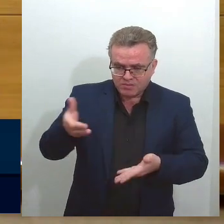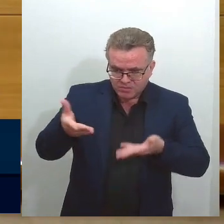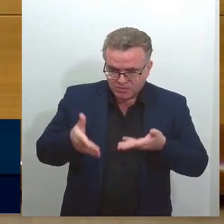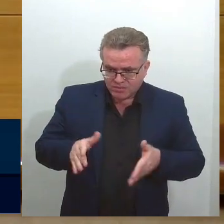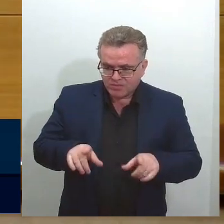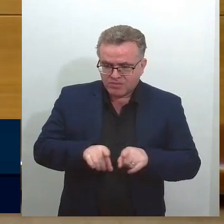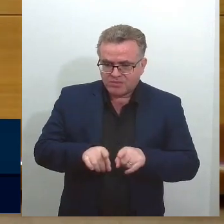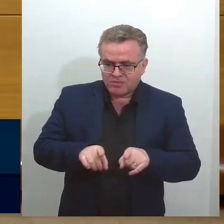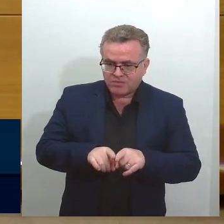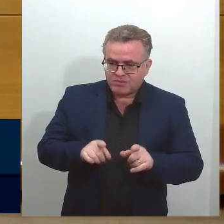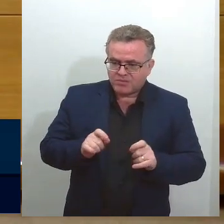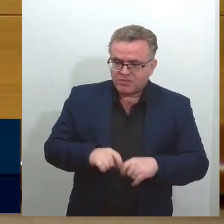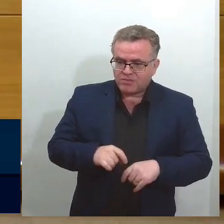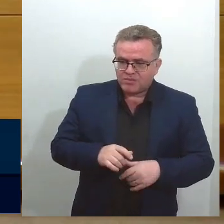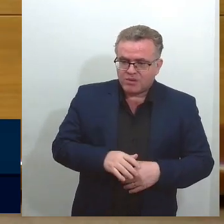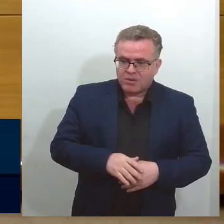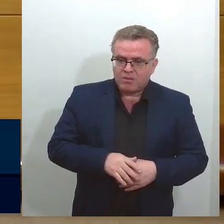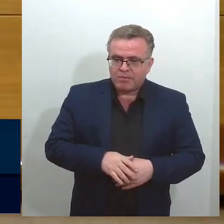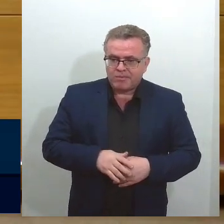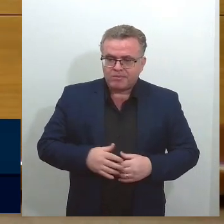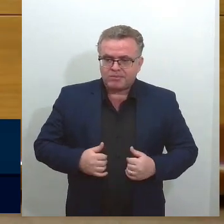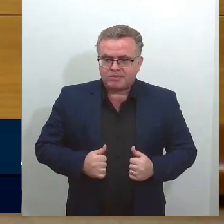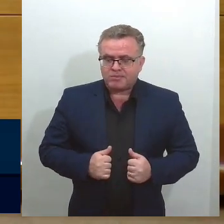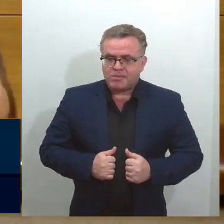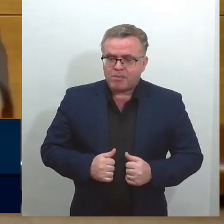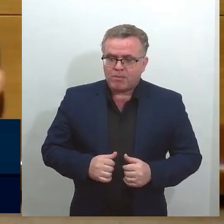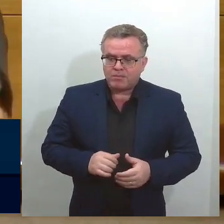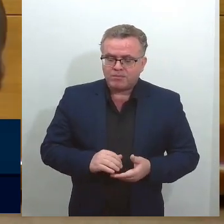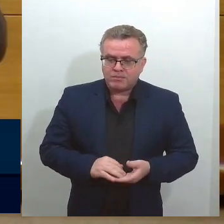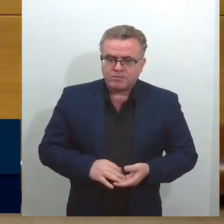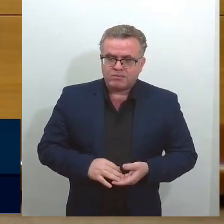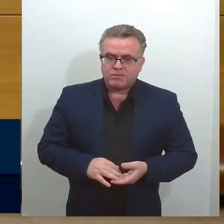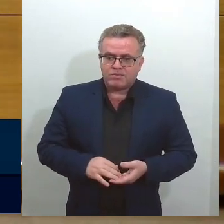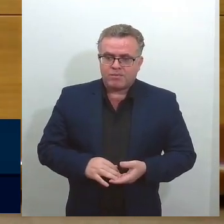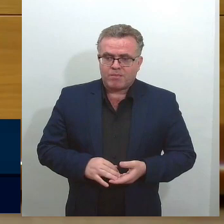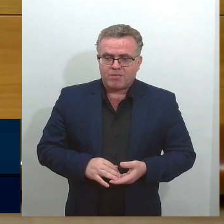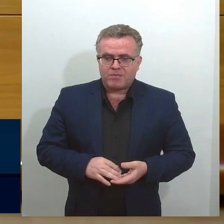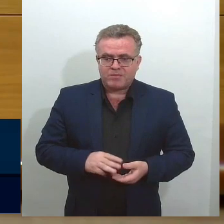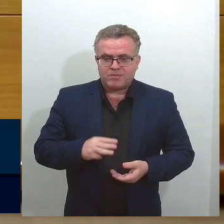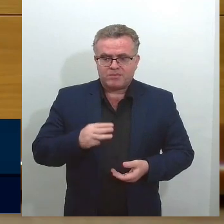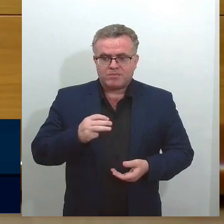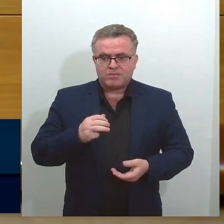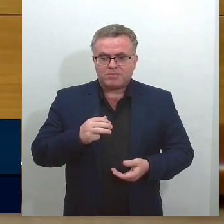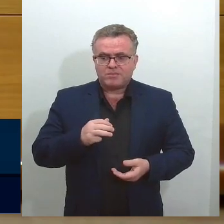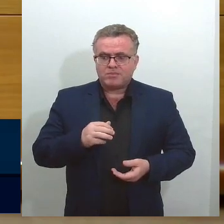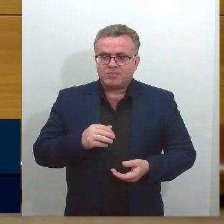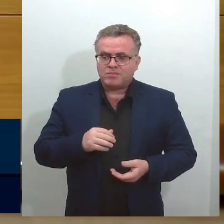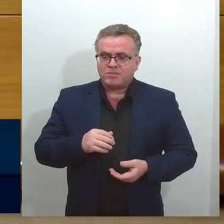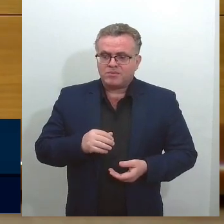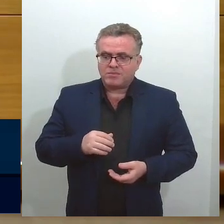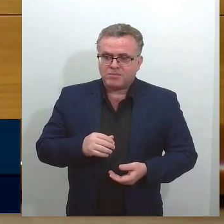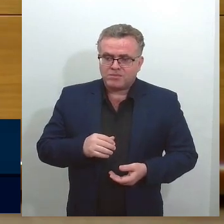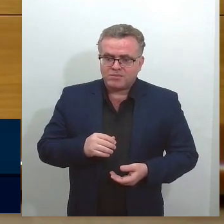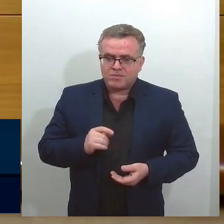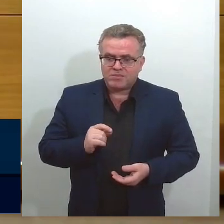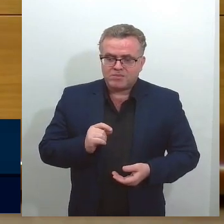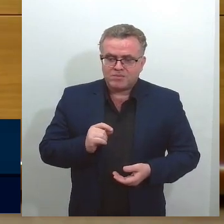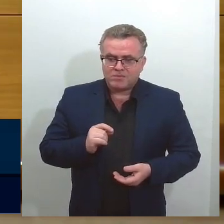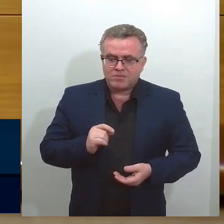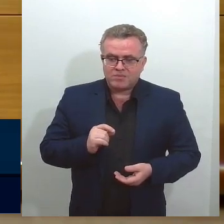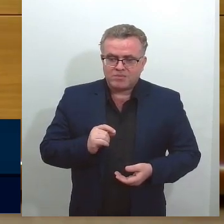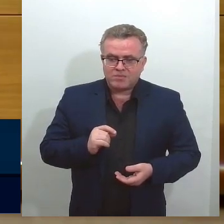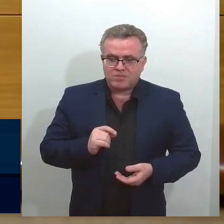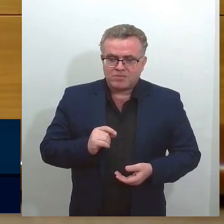Vou comentar também os outros aqui. O Marco, cadê? Está do outro lado, aqui, anotei, pronto. A